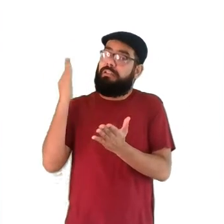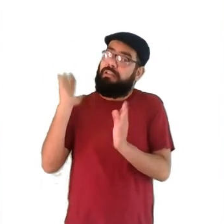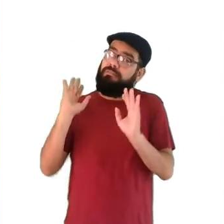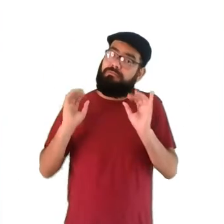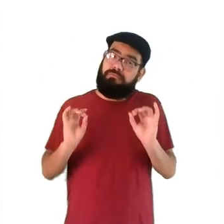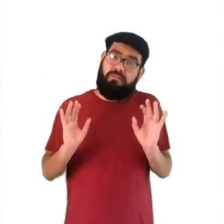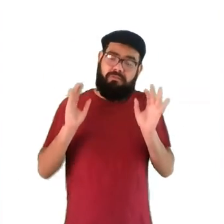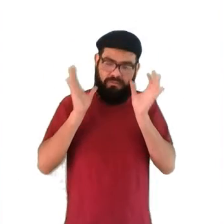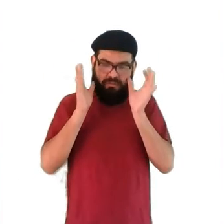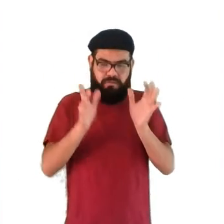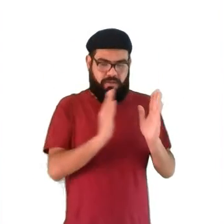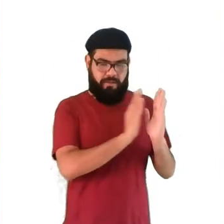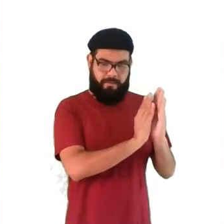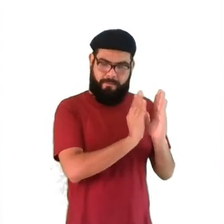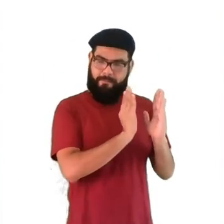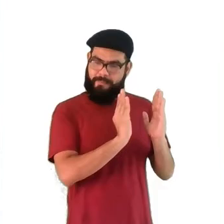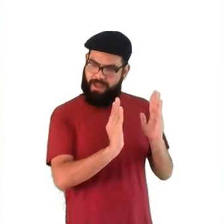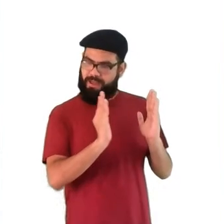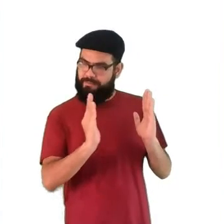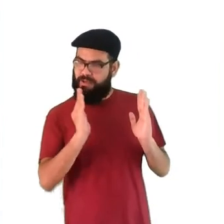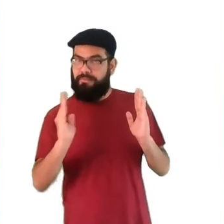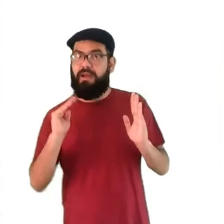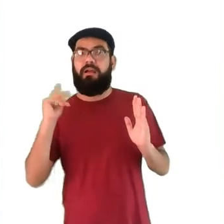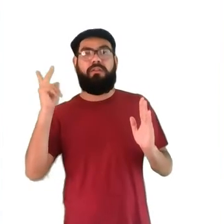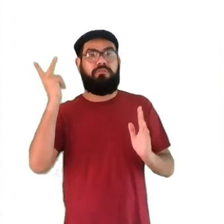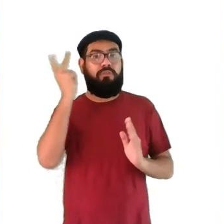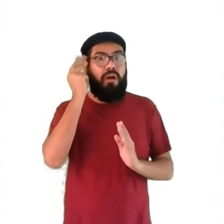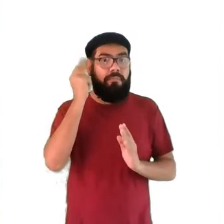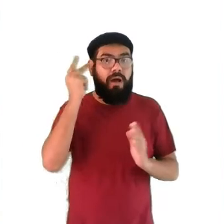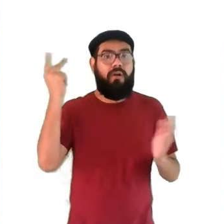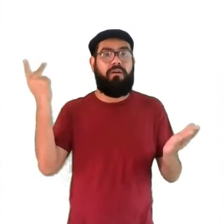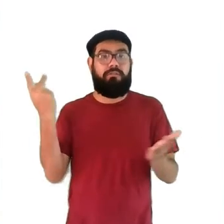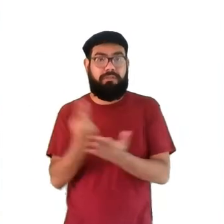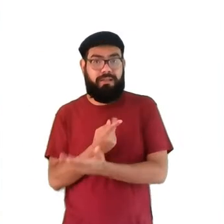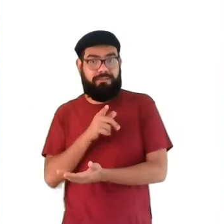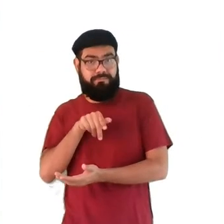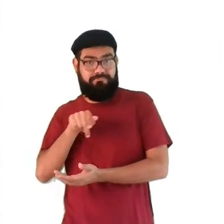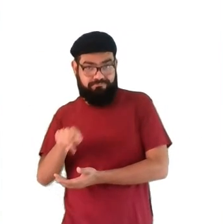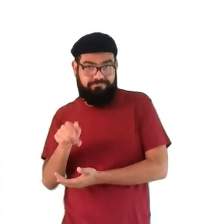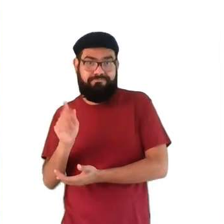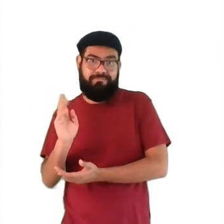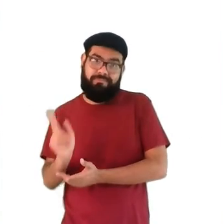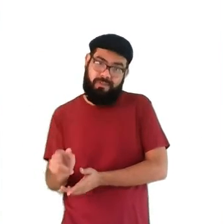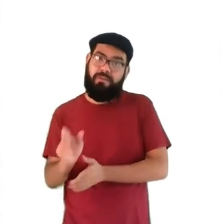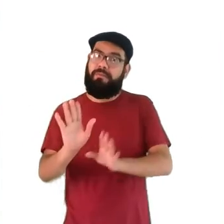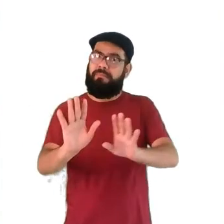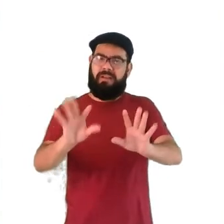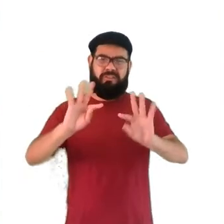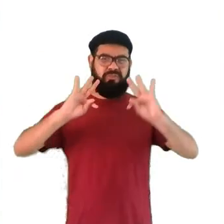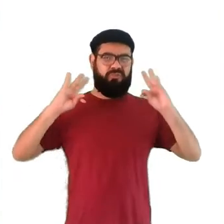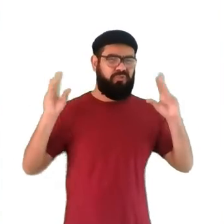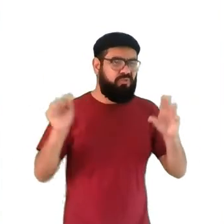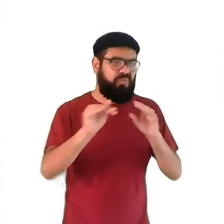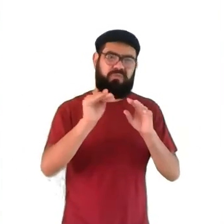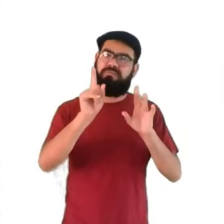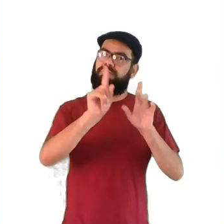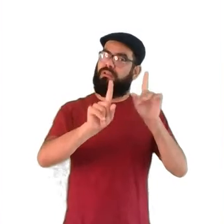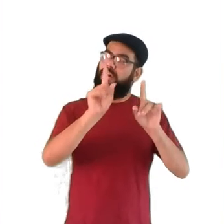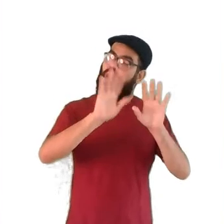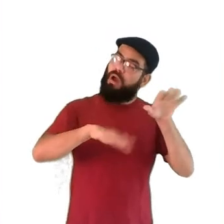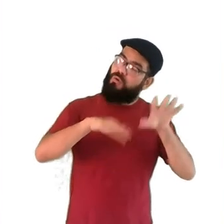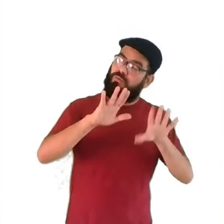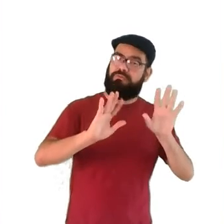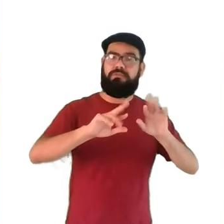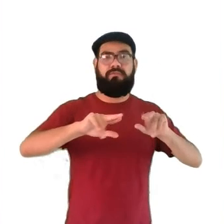fase da vida e normalmente ocorre isso, tá? Hoje a gente percebe que as pessoas, elas